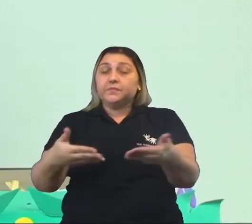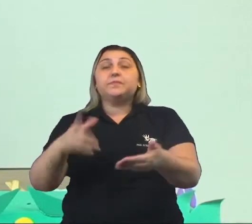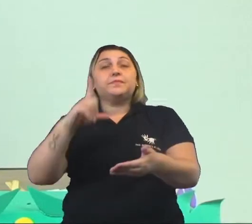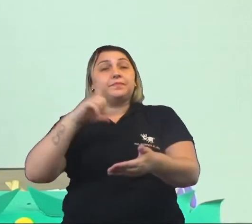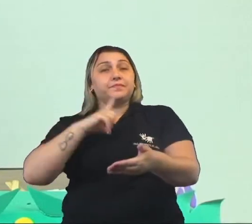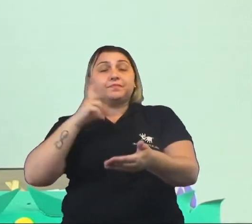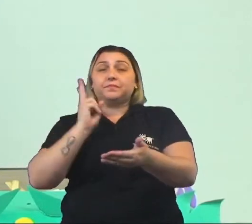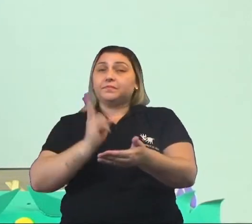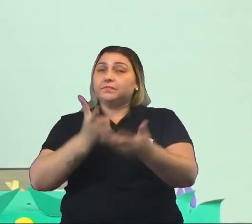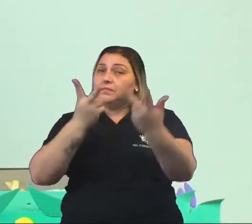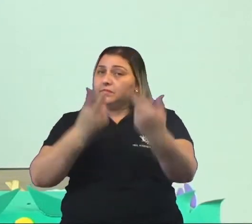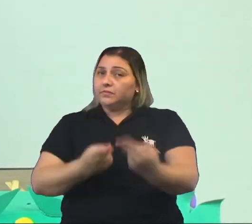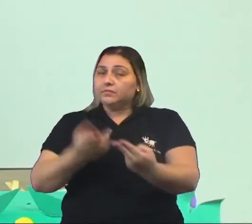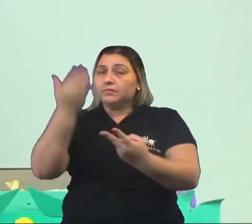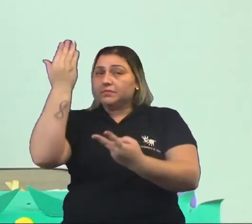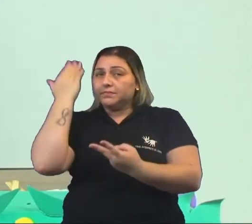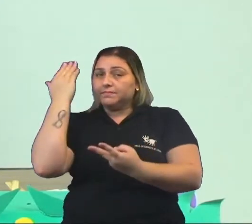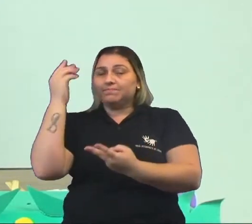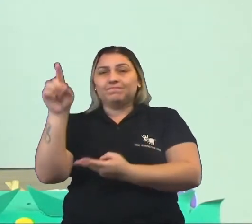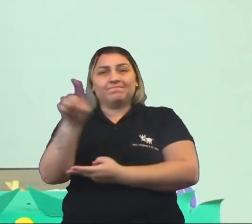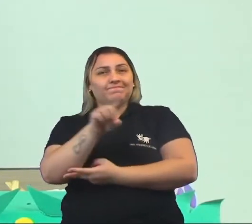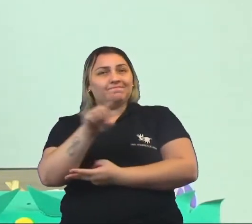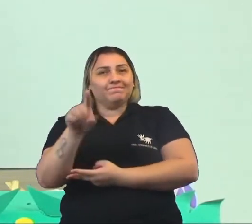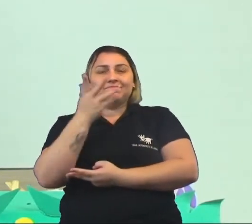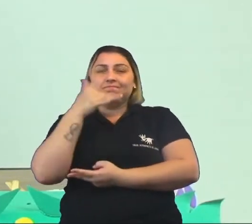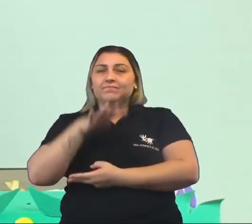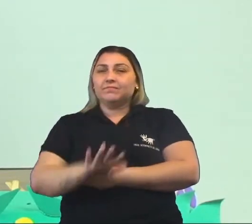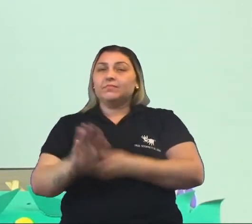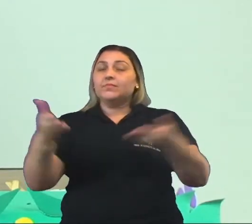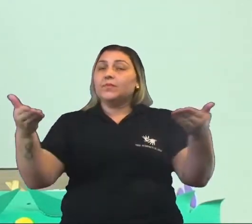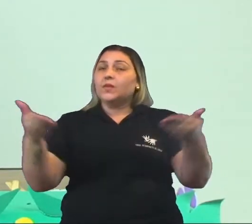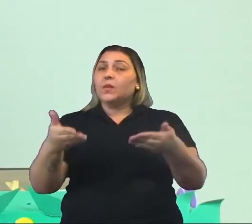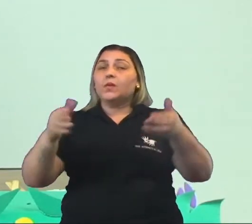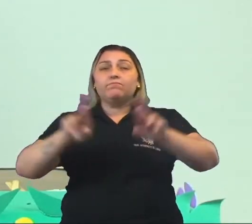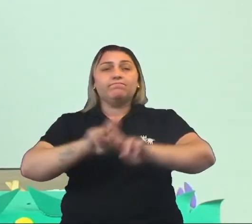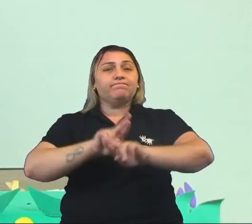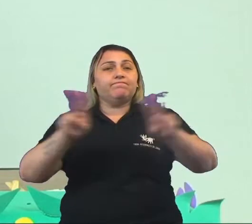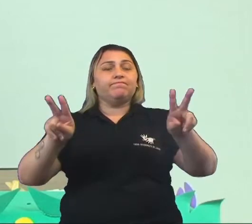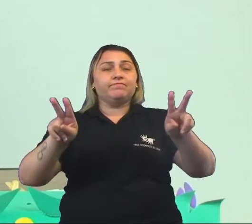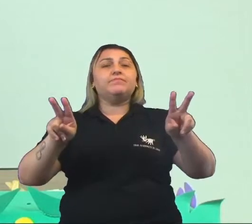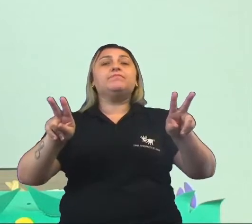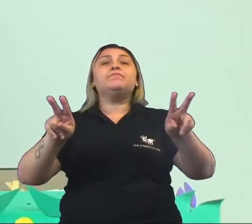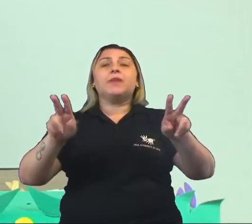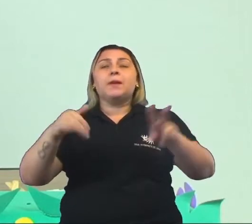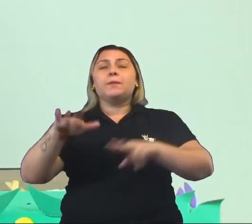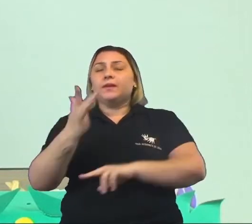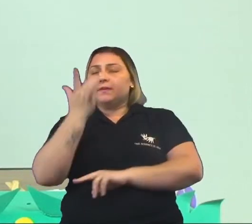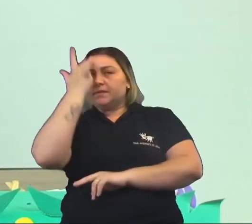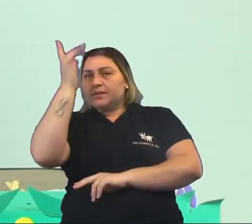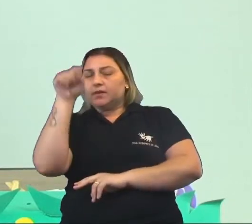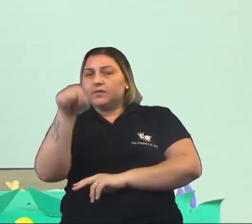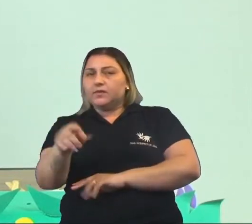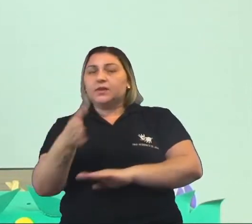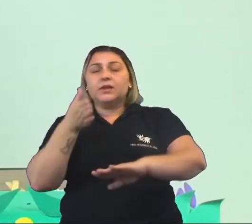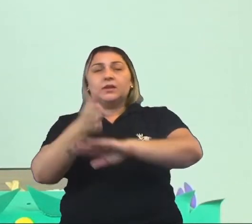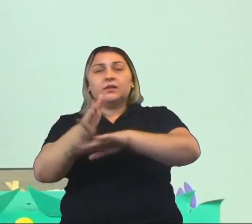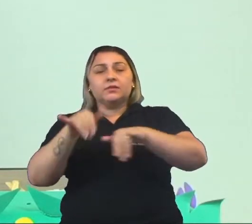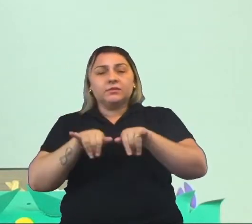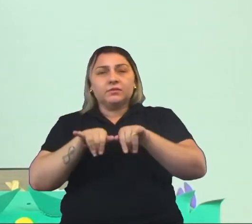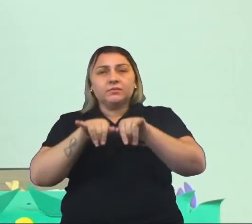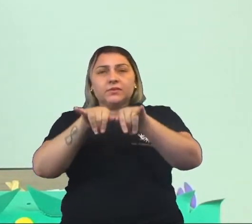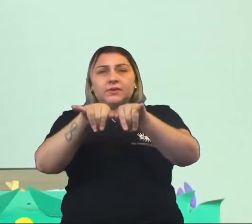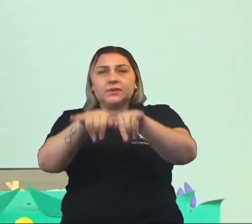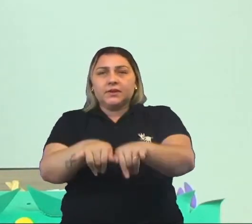dessa mesma forma? Não, crianças, hoje é totalmente diferente. Hoje é muito mais fácil você ir até o